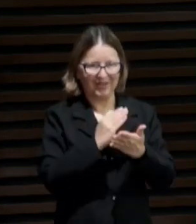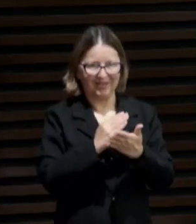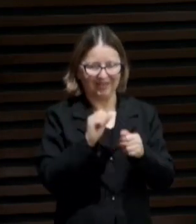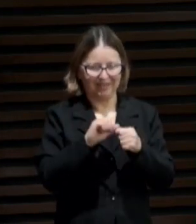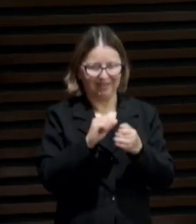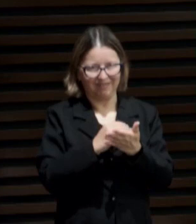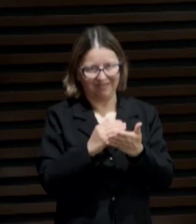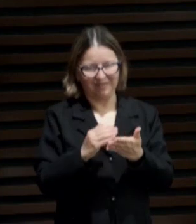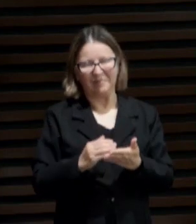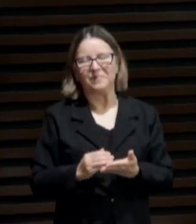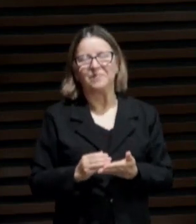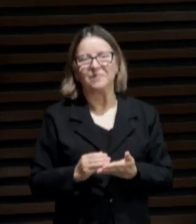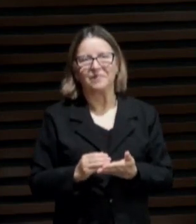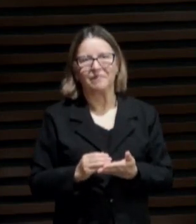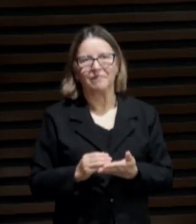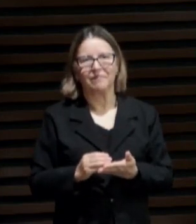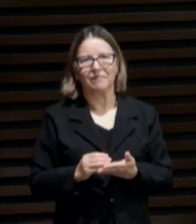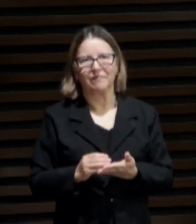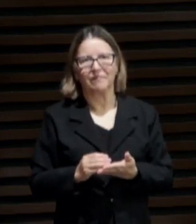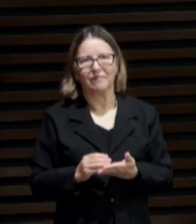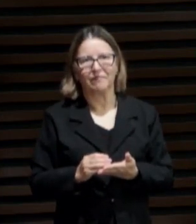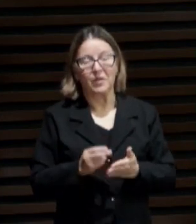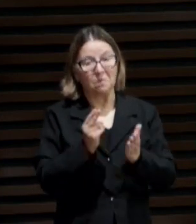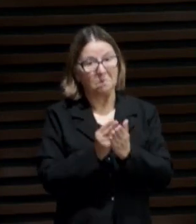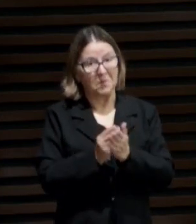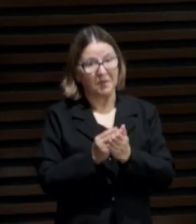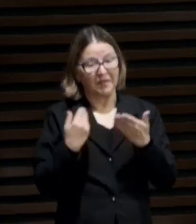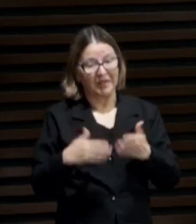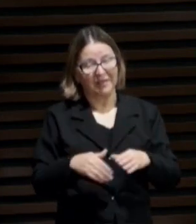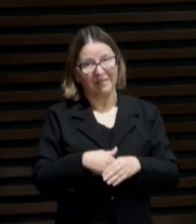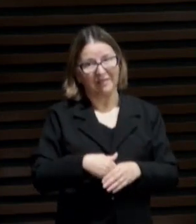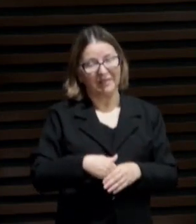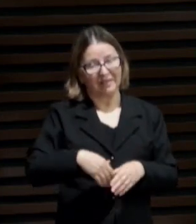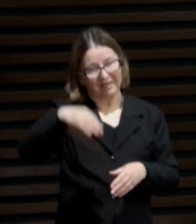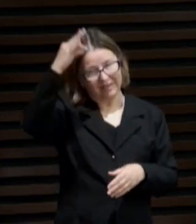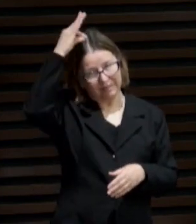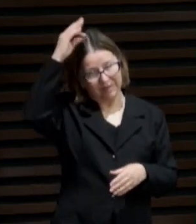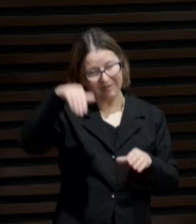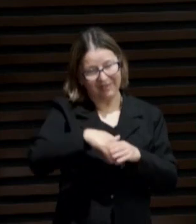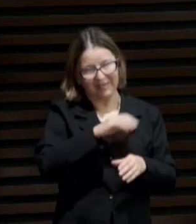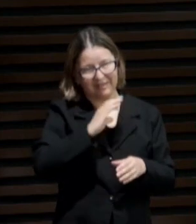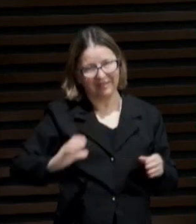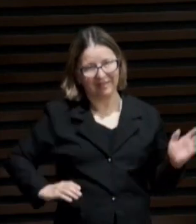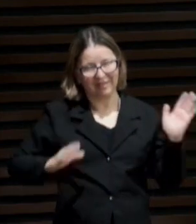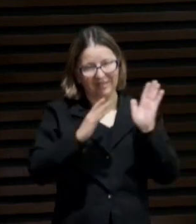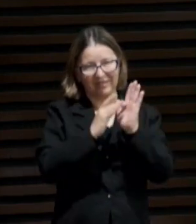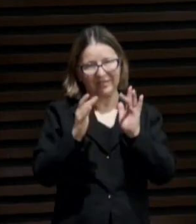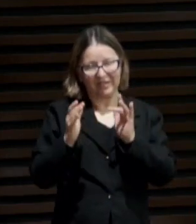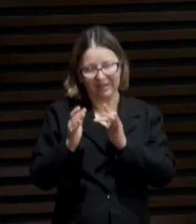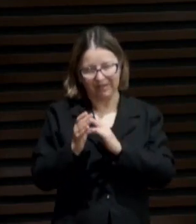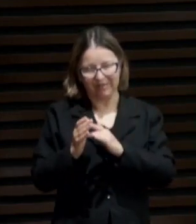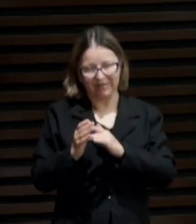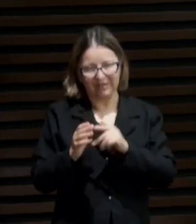compartilhamos é que, mesmo sendo novas criaturas em Cristo Jesus, aí ele dá o texto, entre aspas, de 2